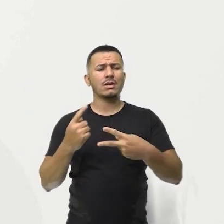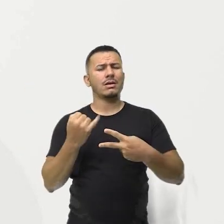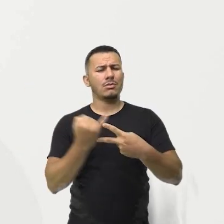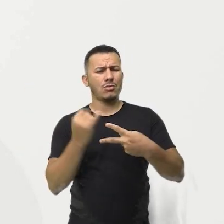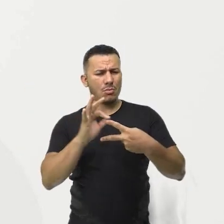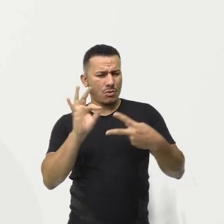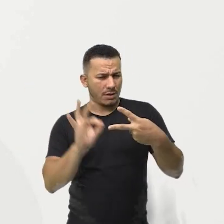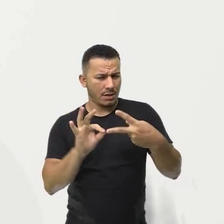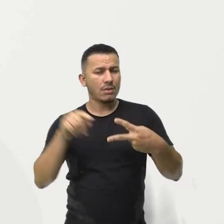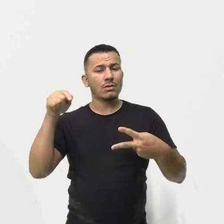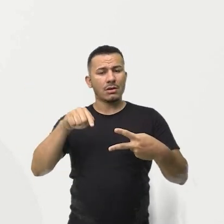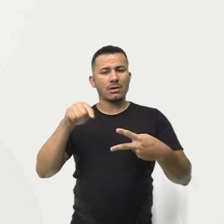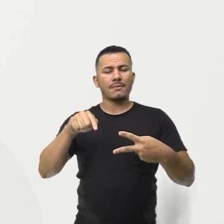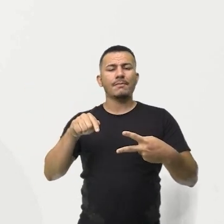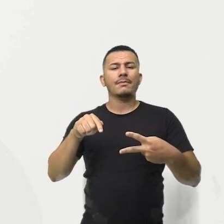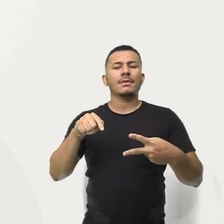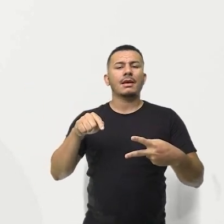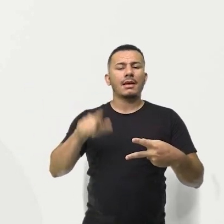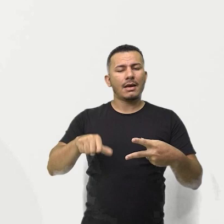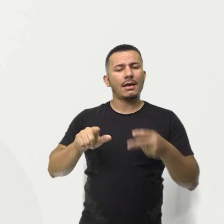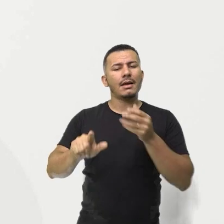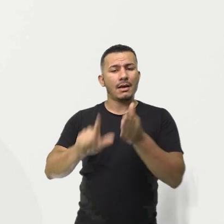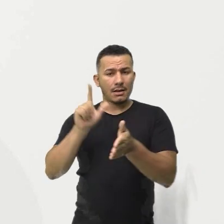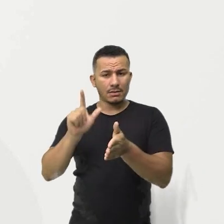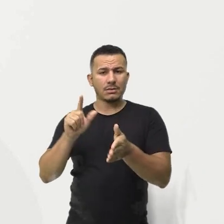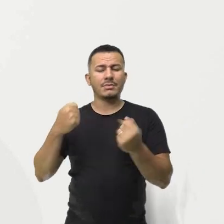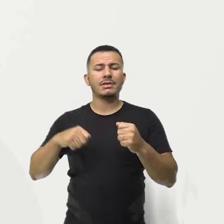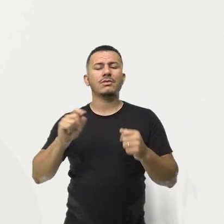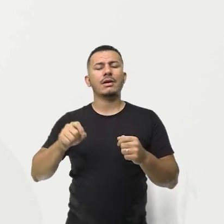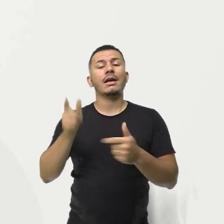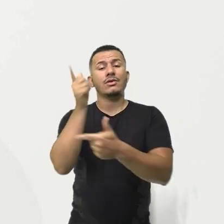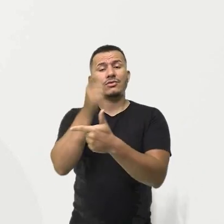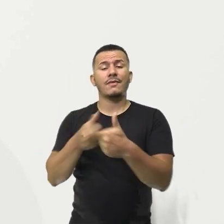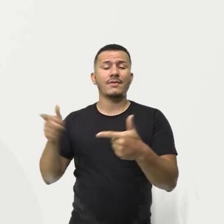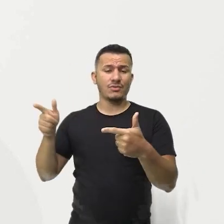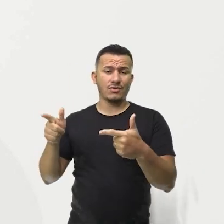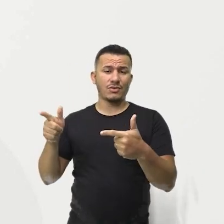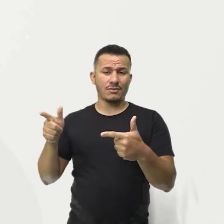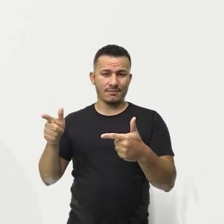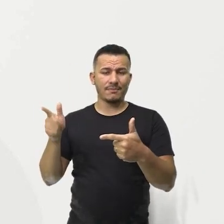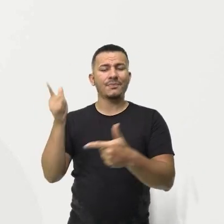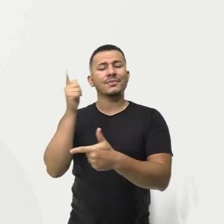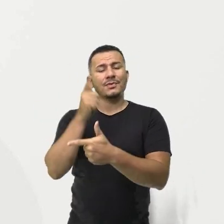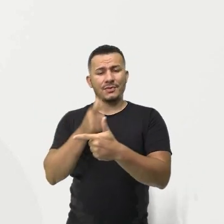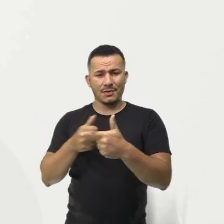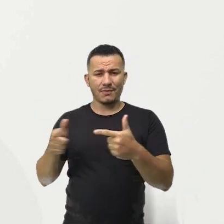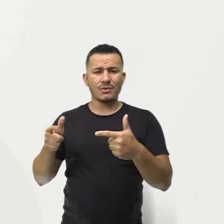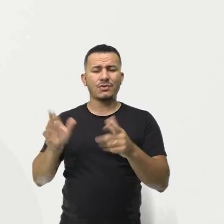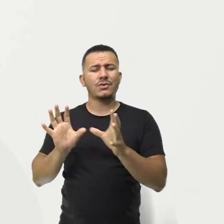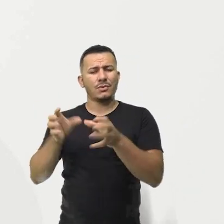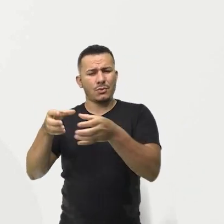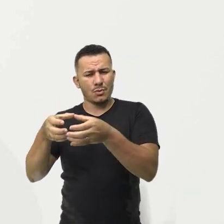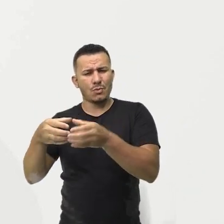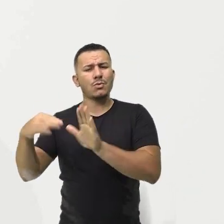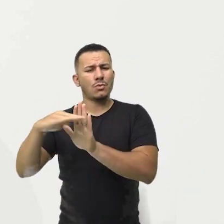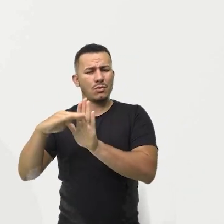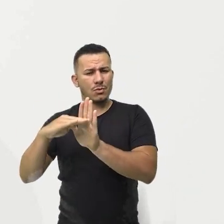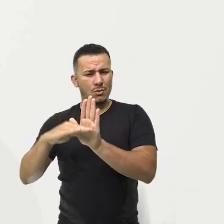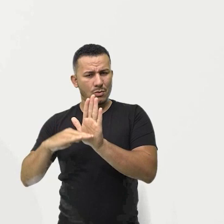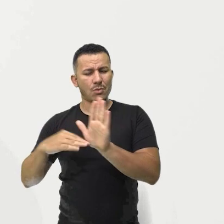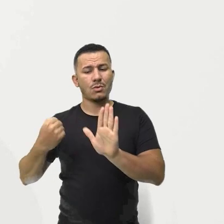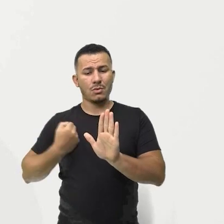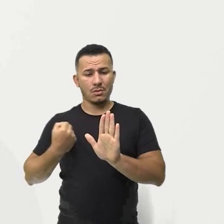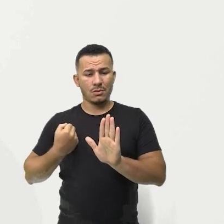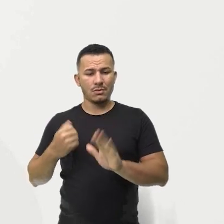comigo como reduzir então um polígono no plano cartesiano. Vejam só, para reduzir o polígono,